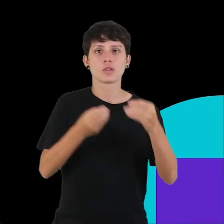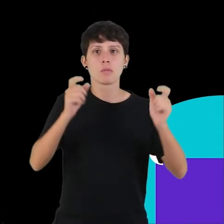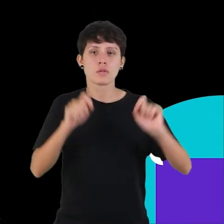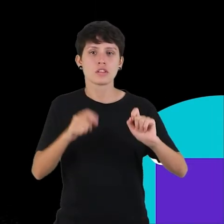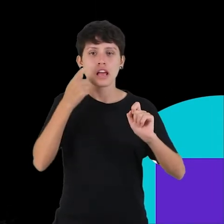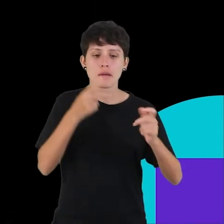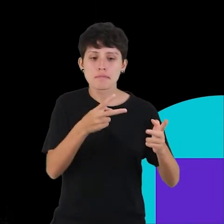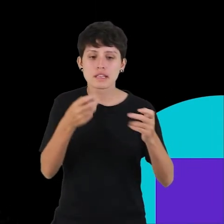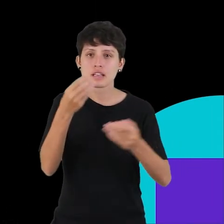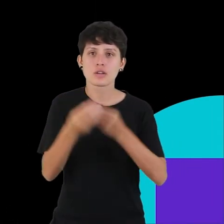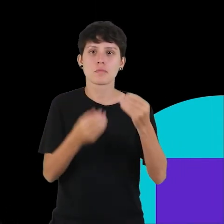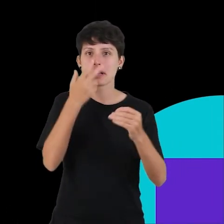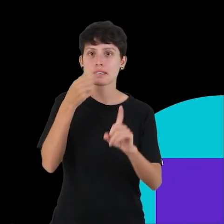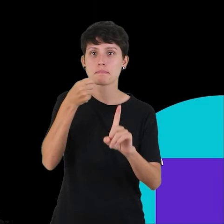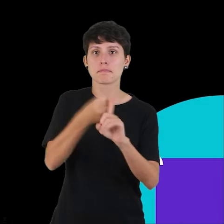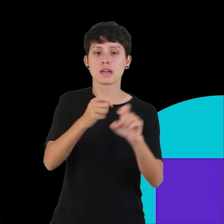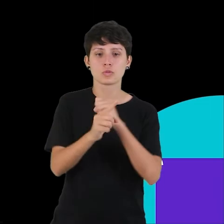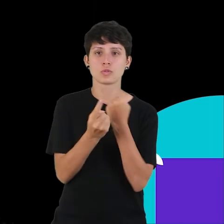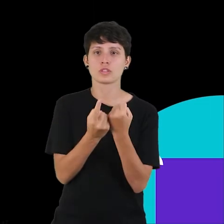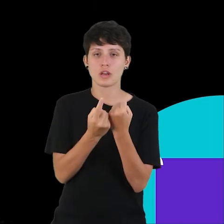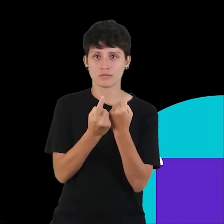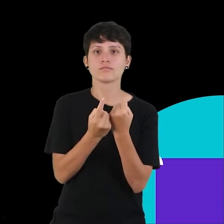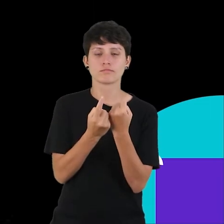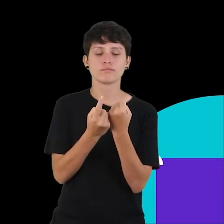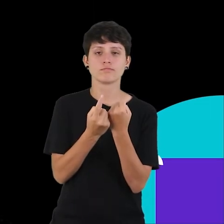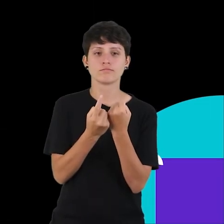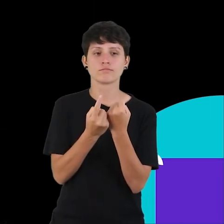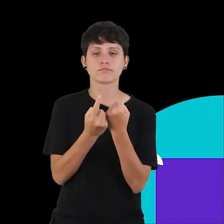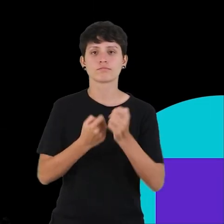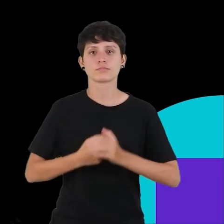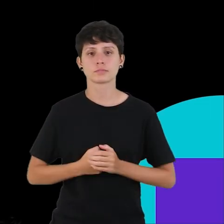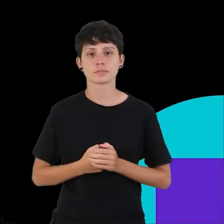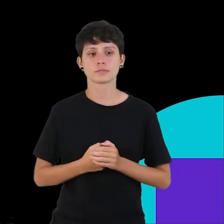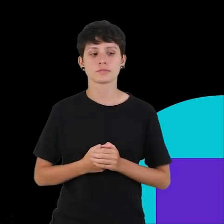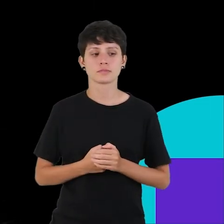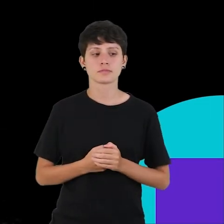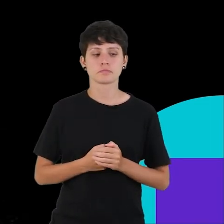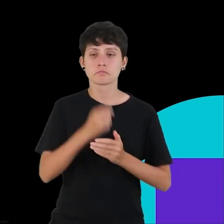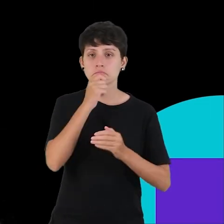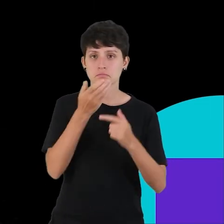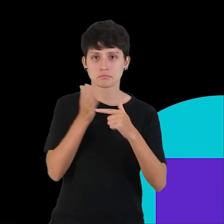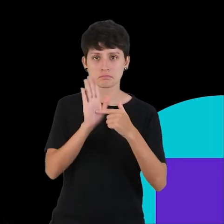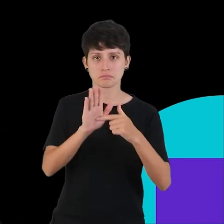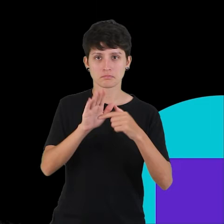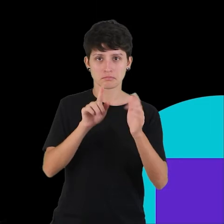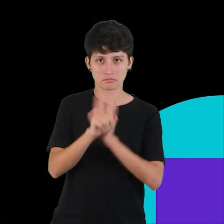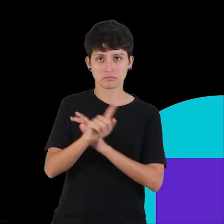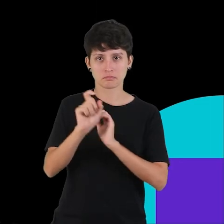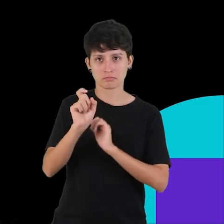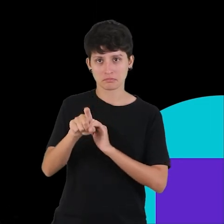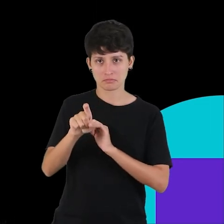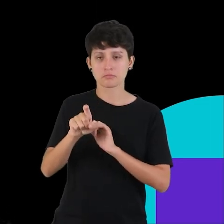Legal. Cultura de pensamento, então tem uma questão cultural aí, que não está tão explícita no vídeo, mas, né, que ali a gente tem uma questão